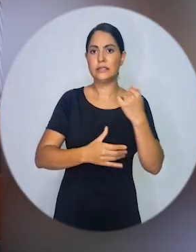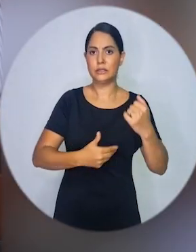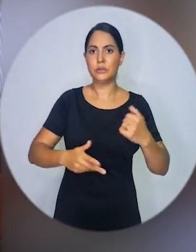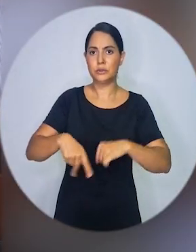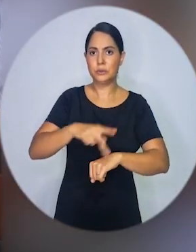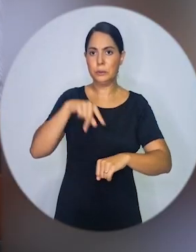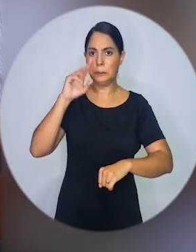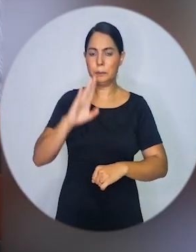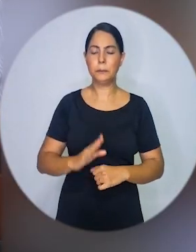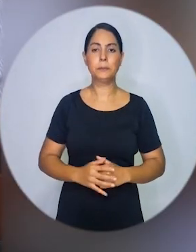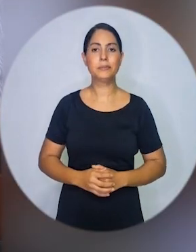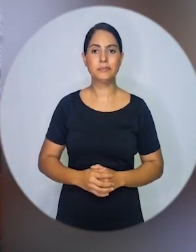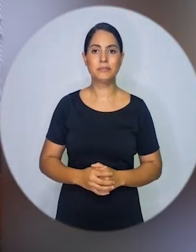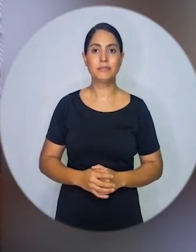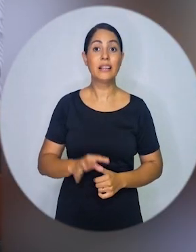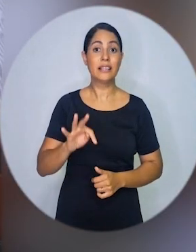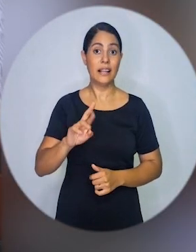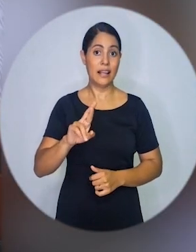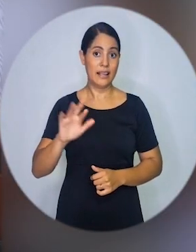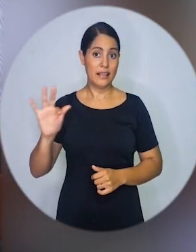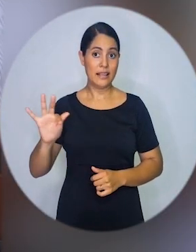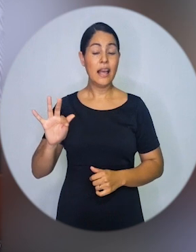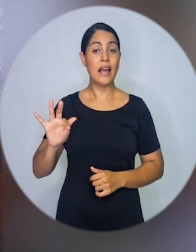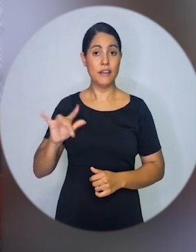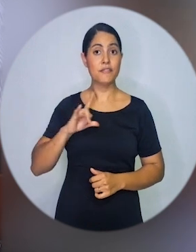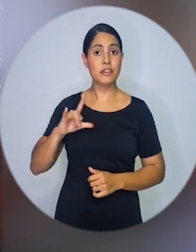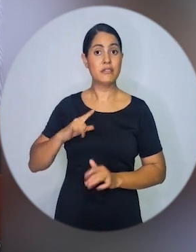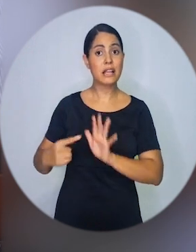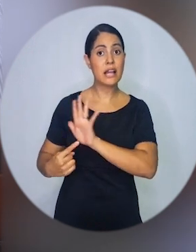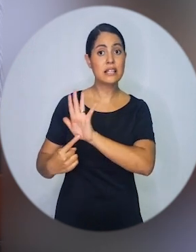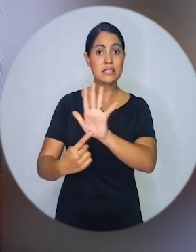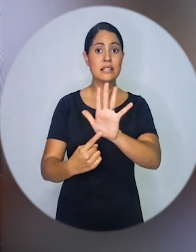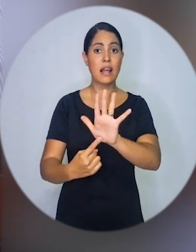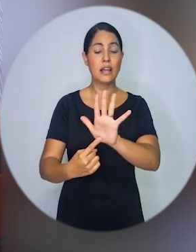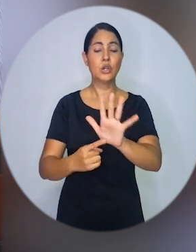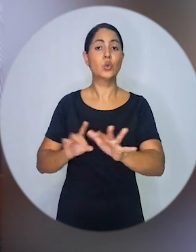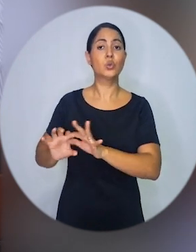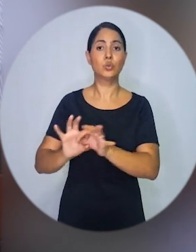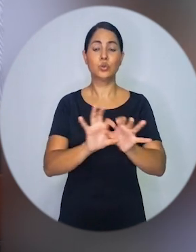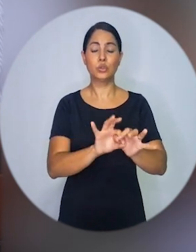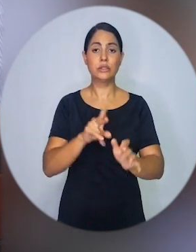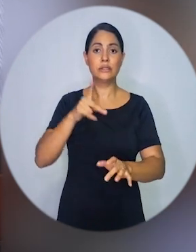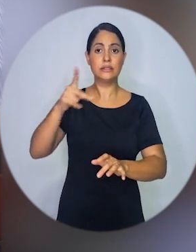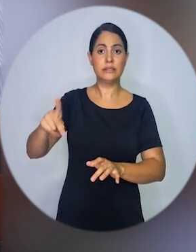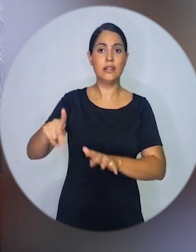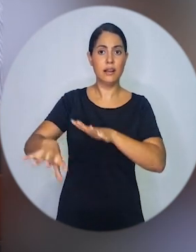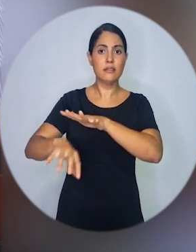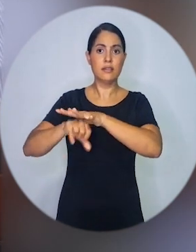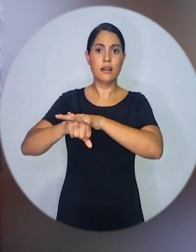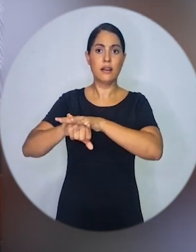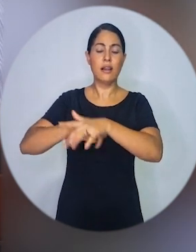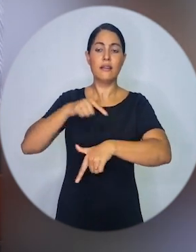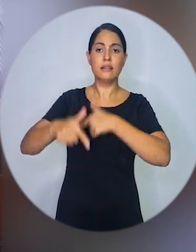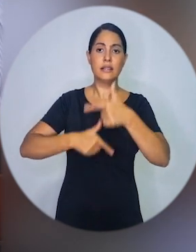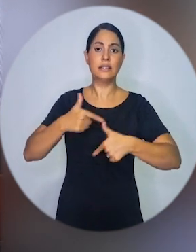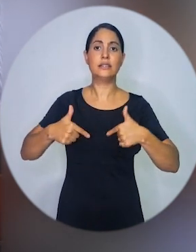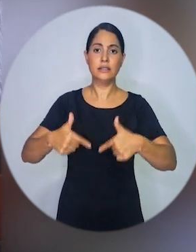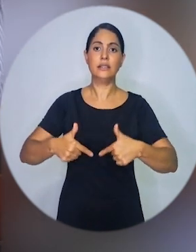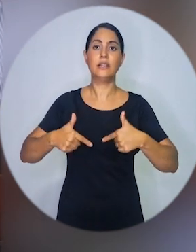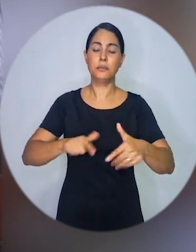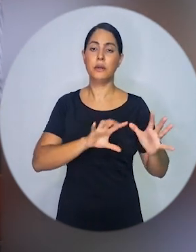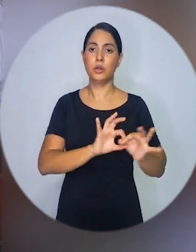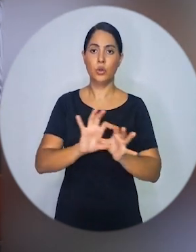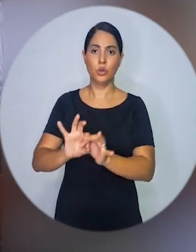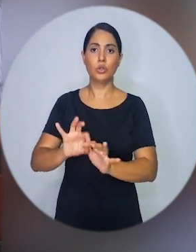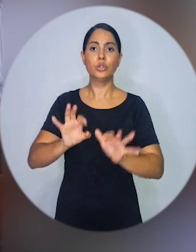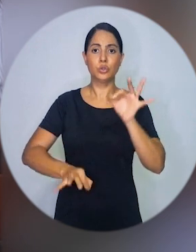mais de 3 décadas, o Tribunal Regional Federal da Primeira Região se destaca por sua centralidade e importância